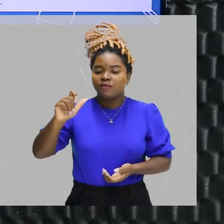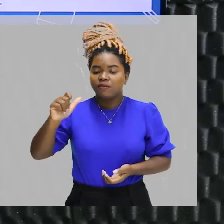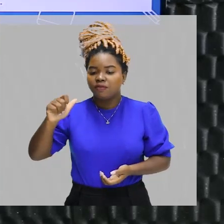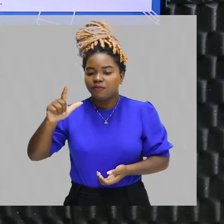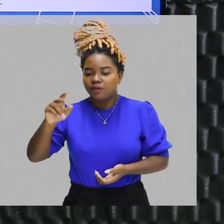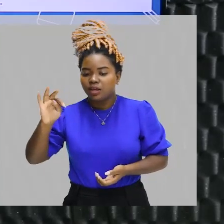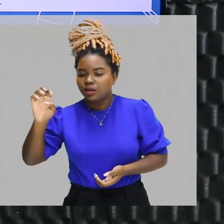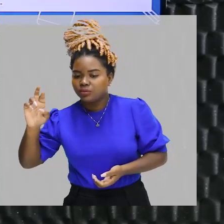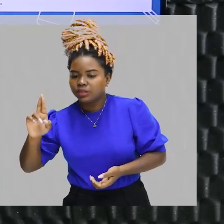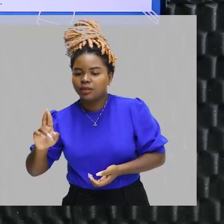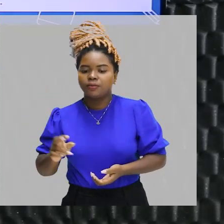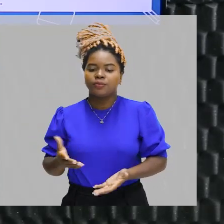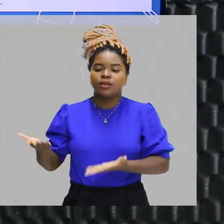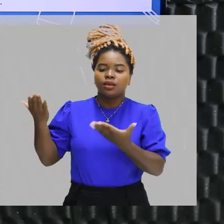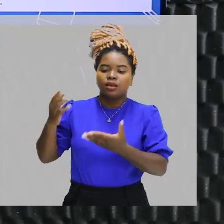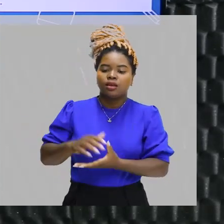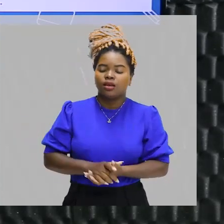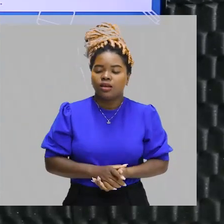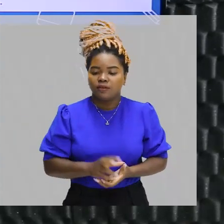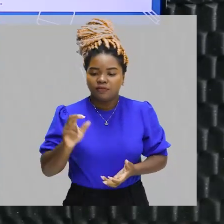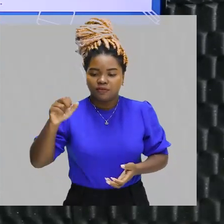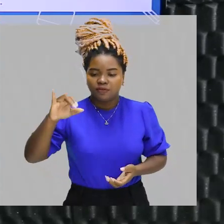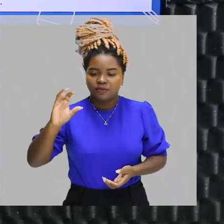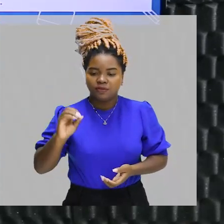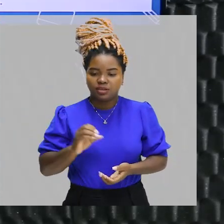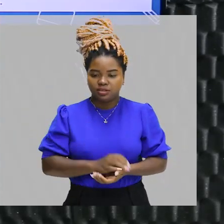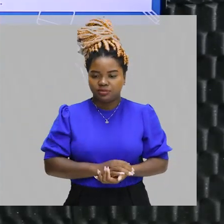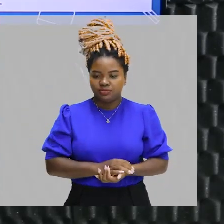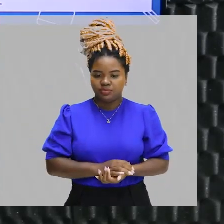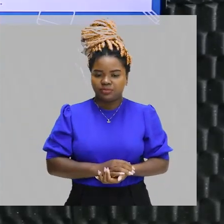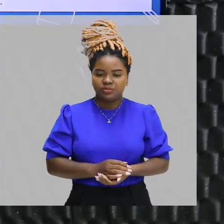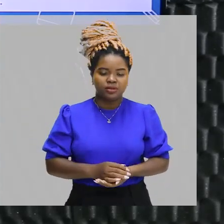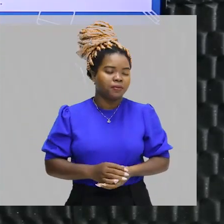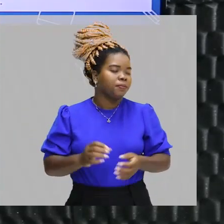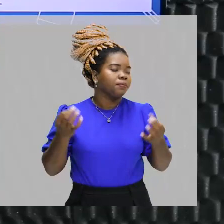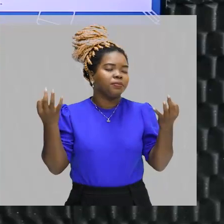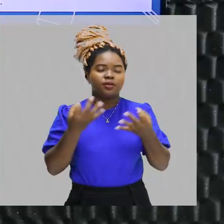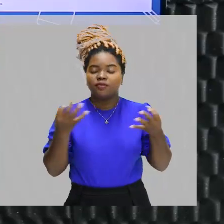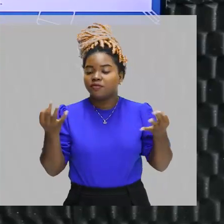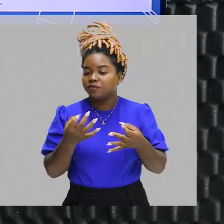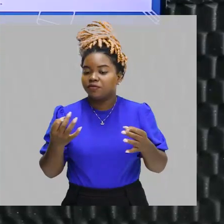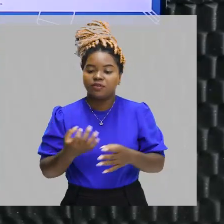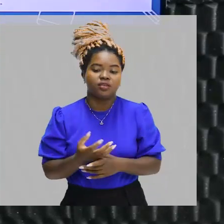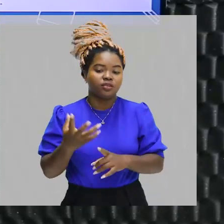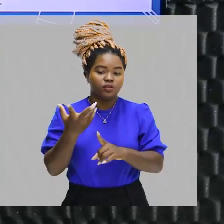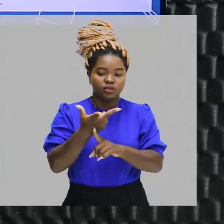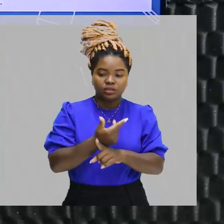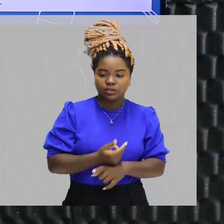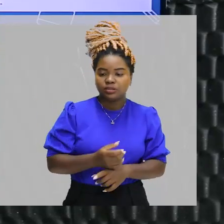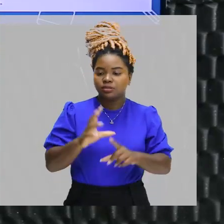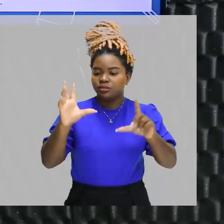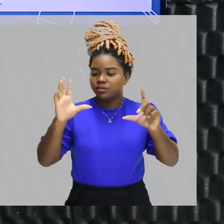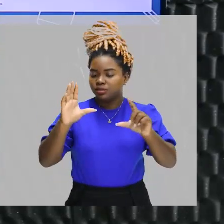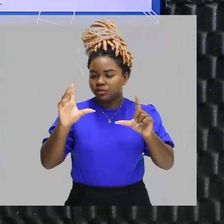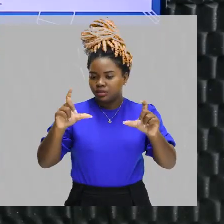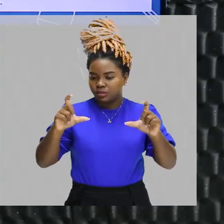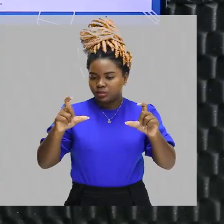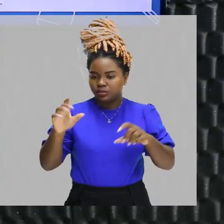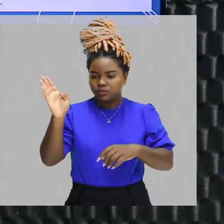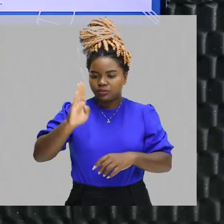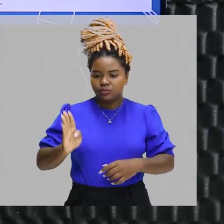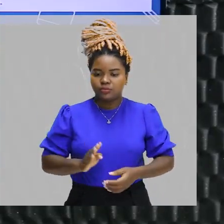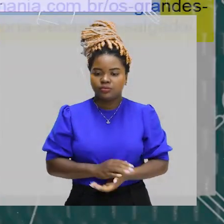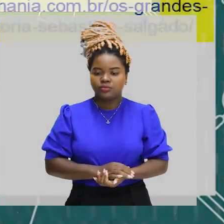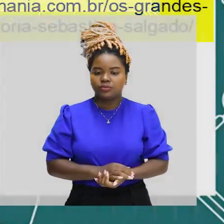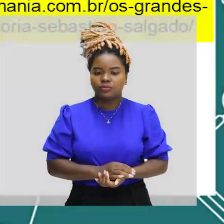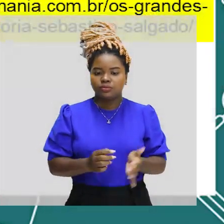Cassoi, o Wolfson, Evandro Teixeira, excelentes artistas da fotografia no Brasil e em cima internacionais.